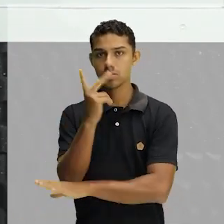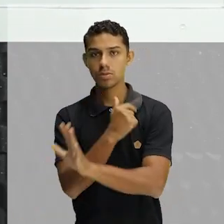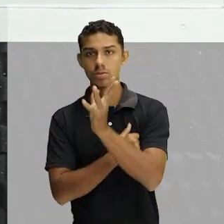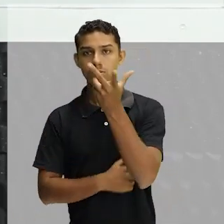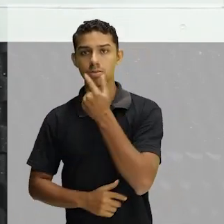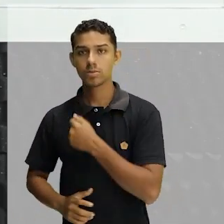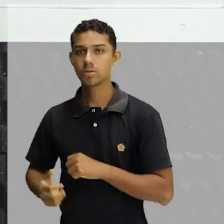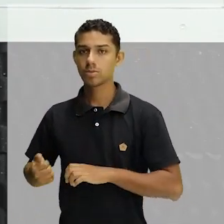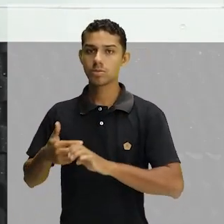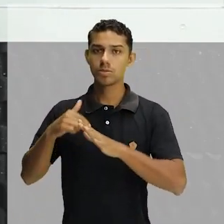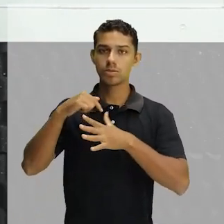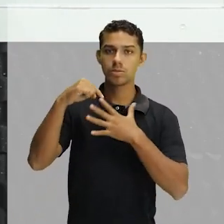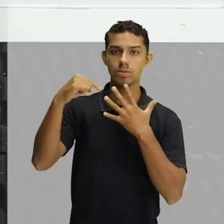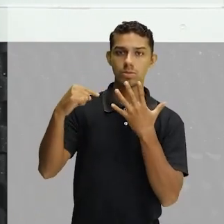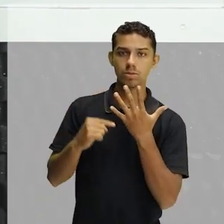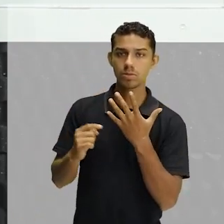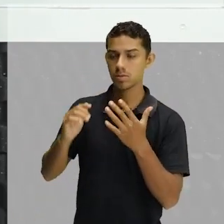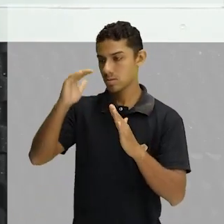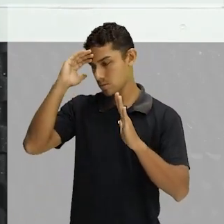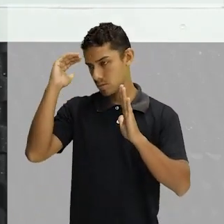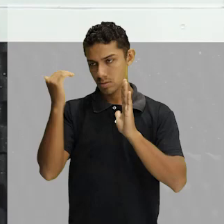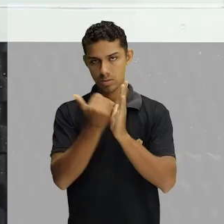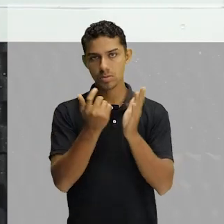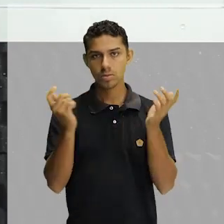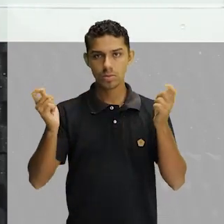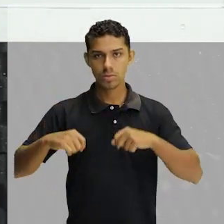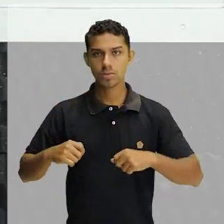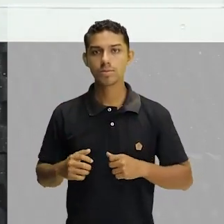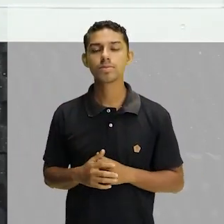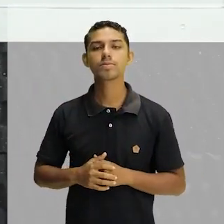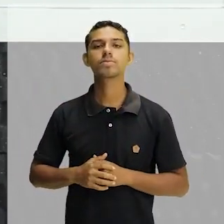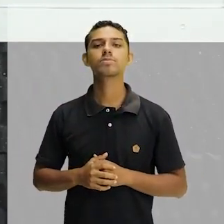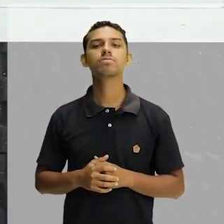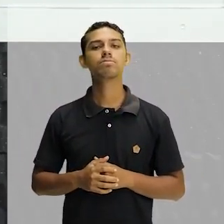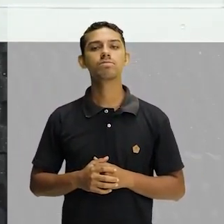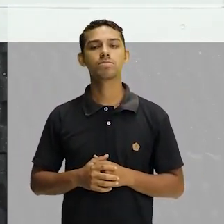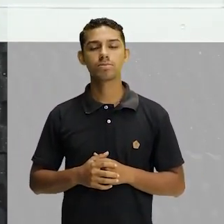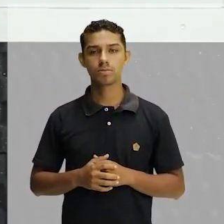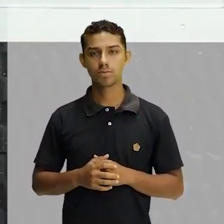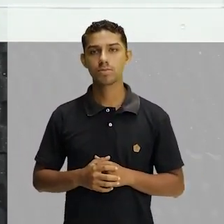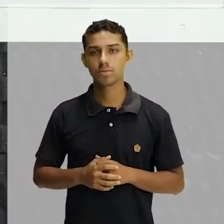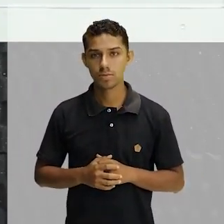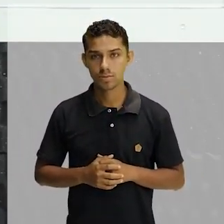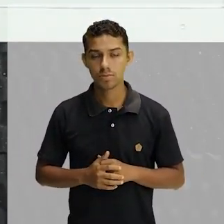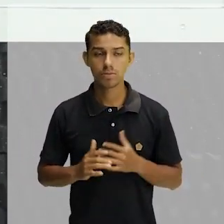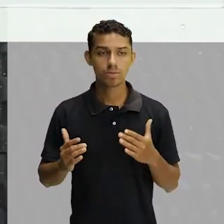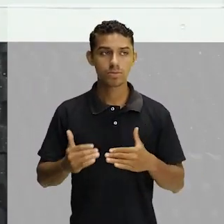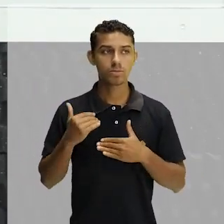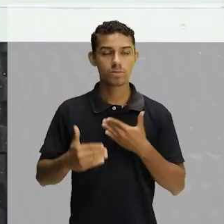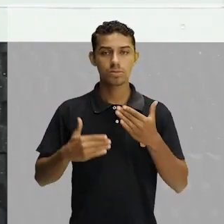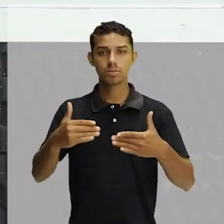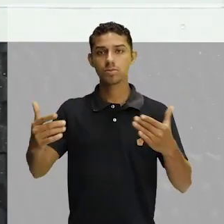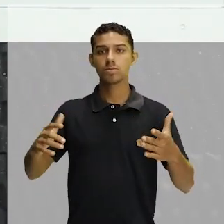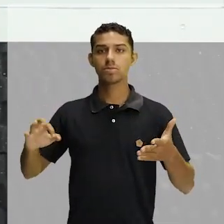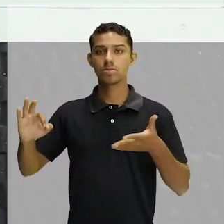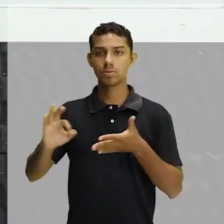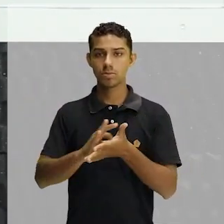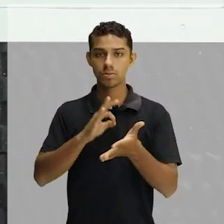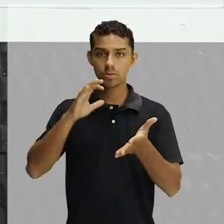são dominantes, nós somos reféns deles. E aí nós vamos, em um determinado momento, através de um